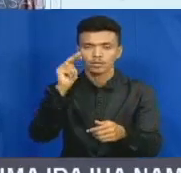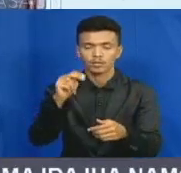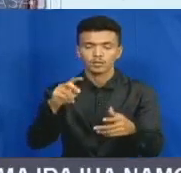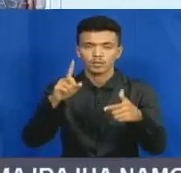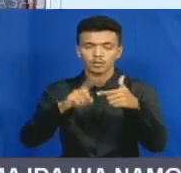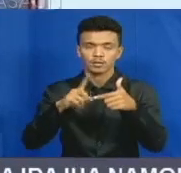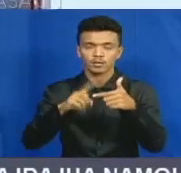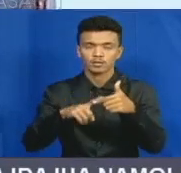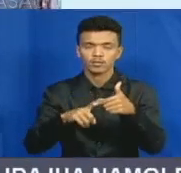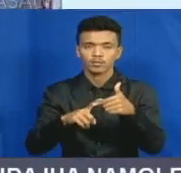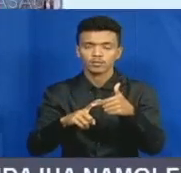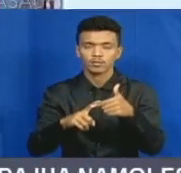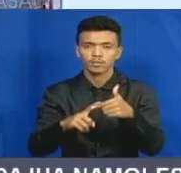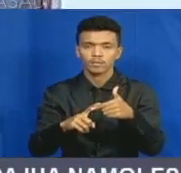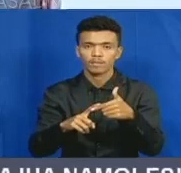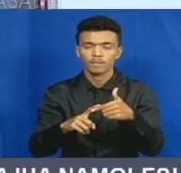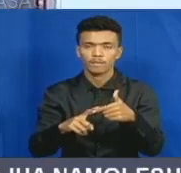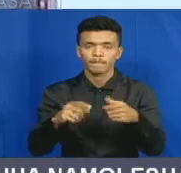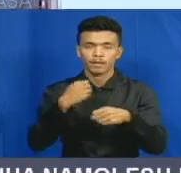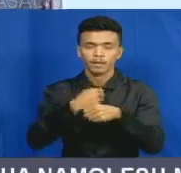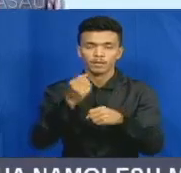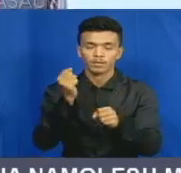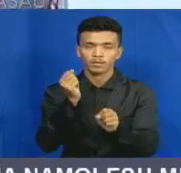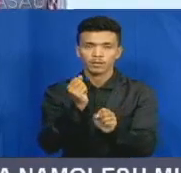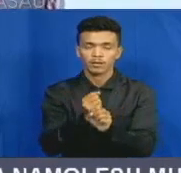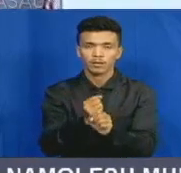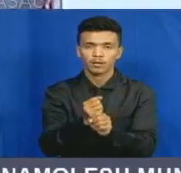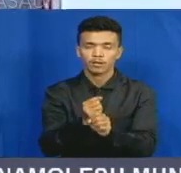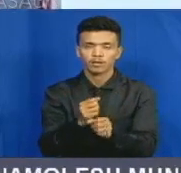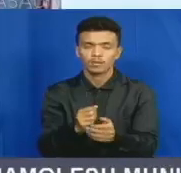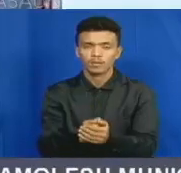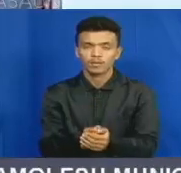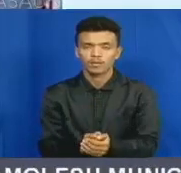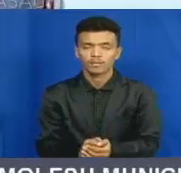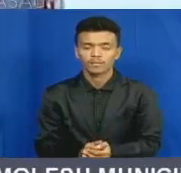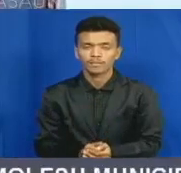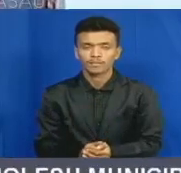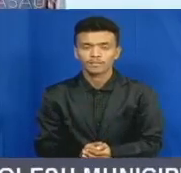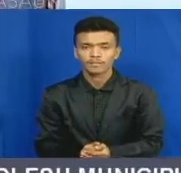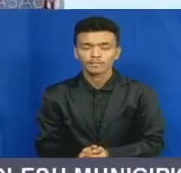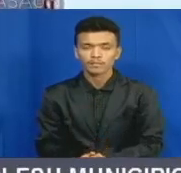Segundo, atu hala contrato da área, grupo fornecedor,